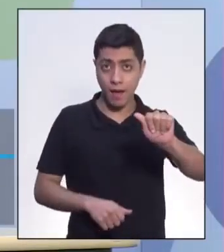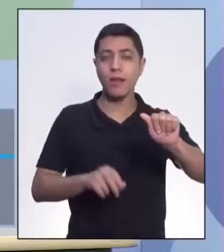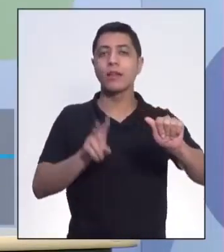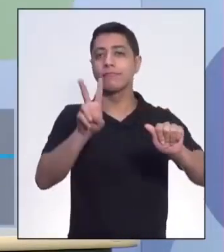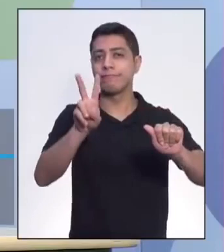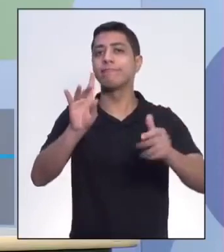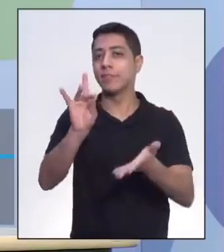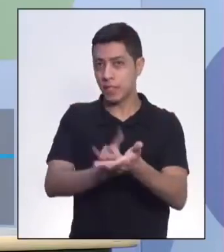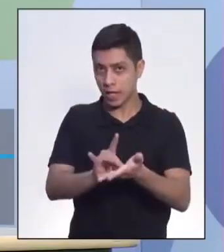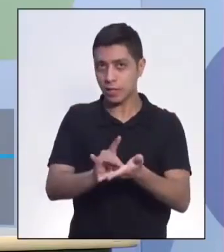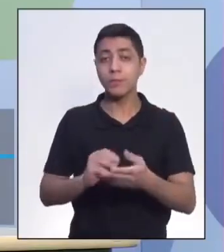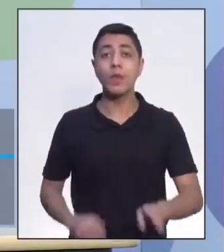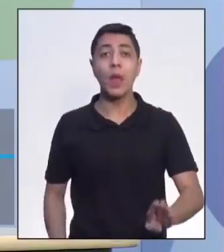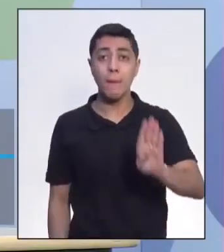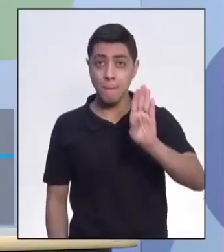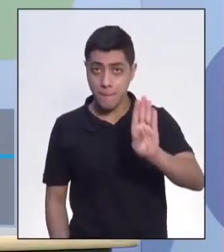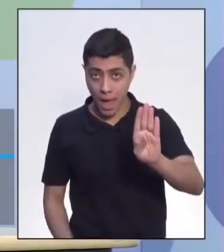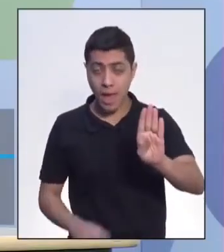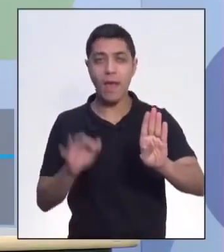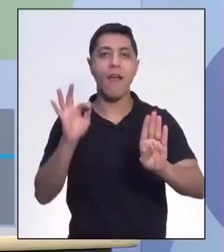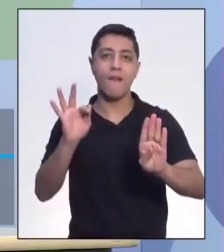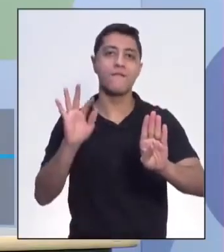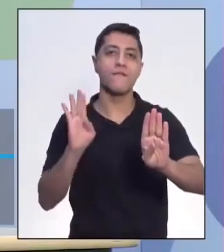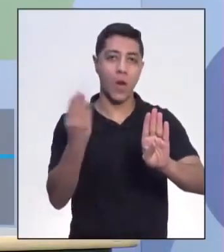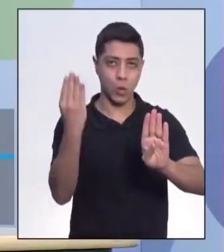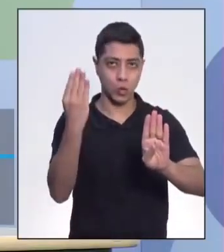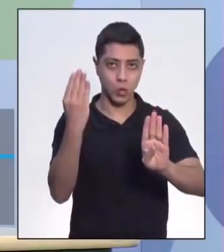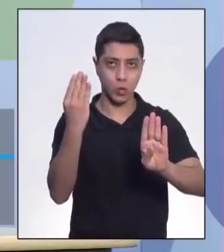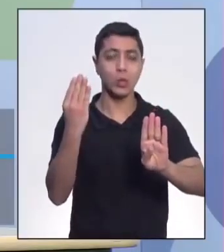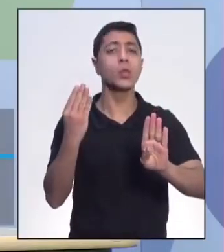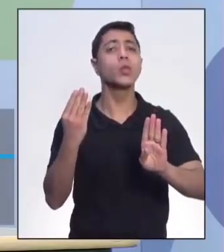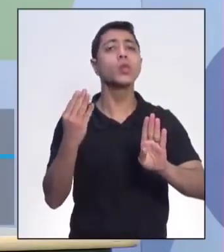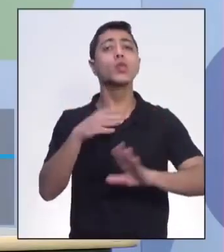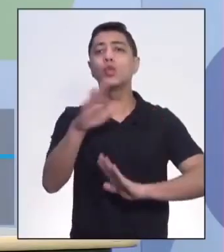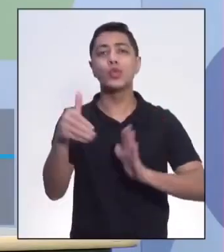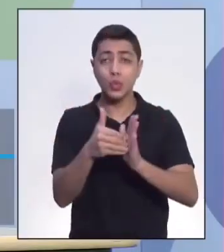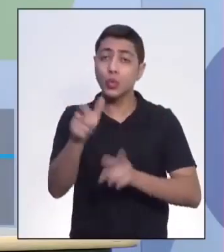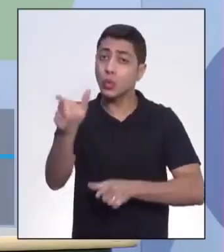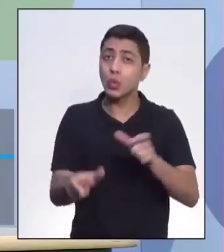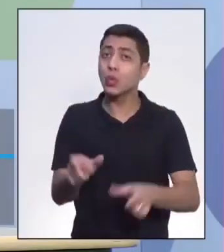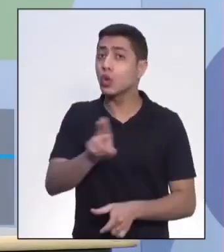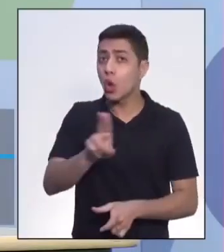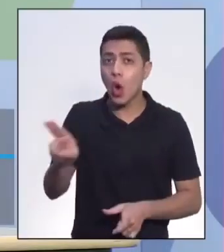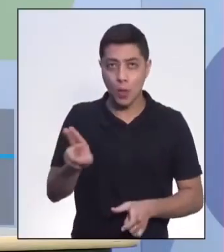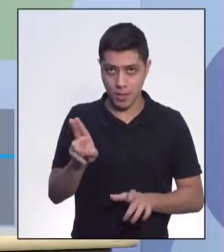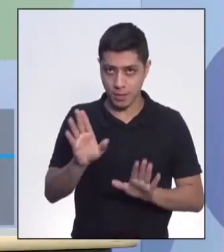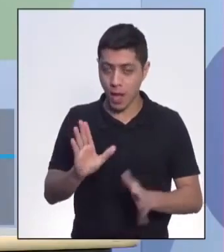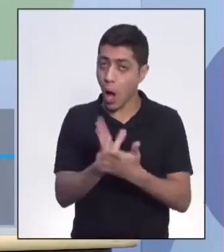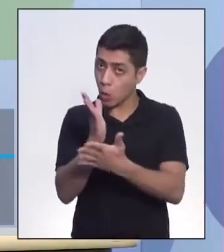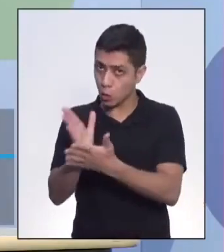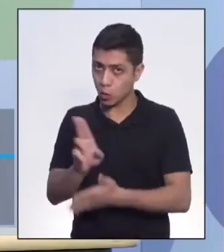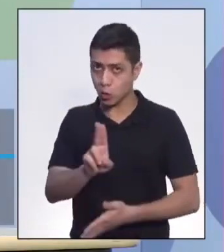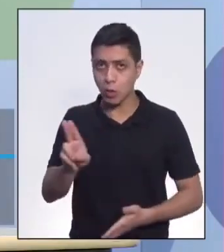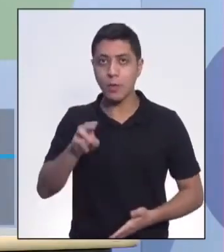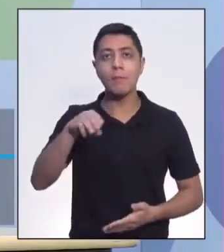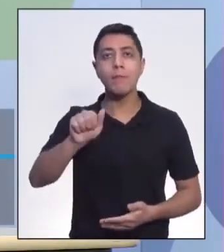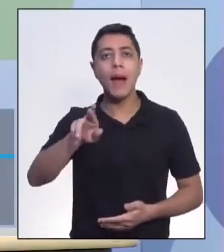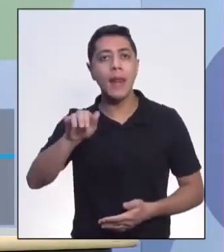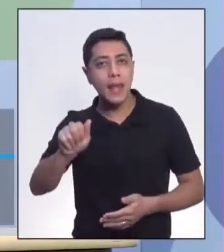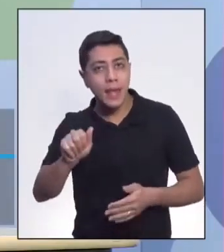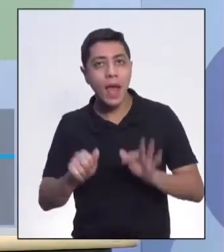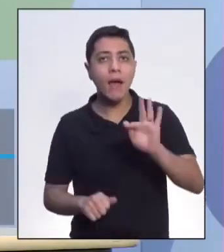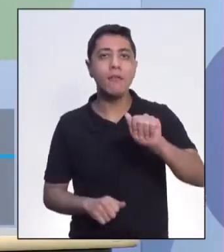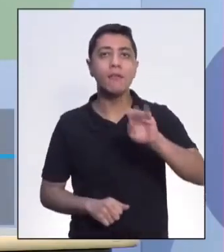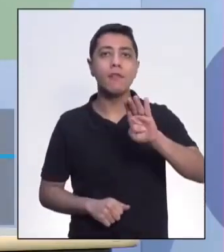é falsa. Entre todo mundo, que eu nem consegui anotar todos, tem lá Maria Eduarda, Fabielle,